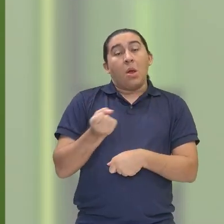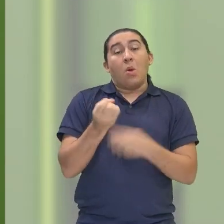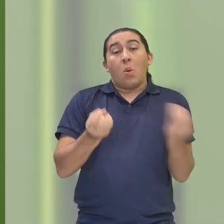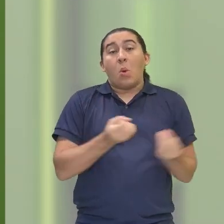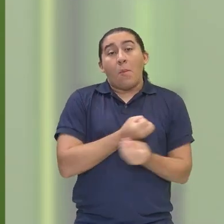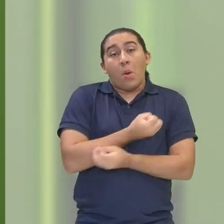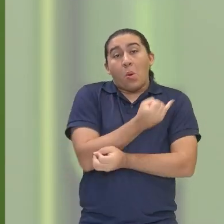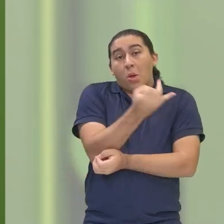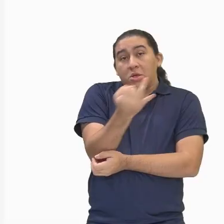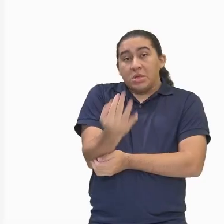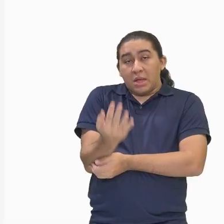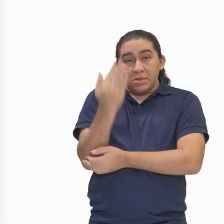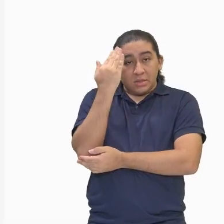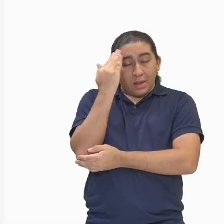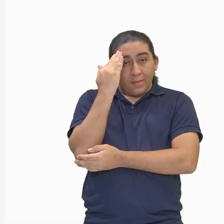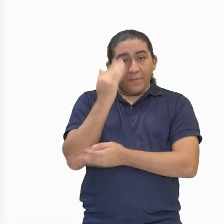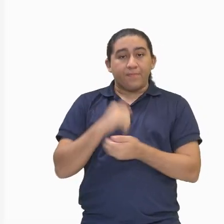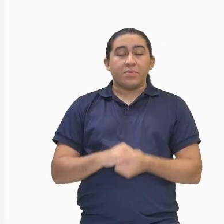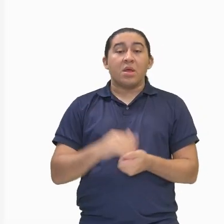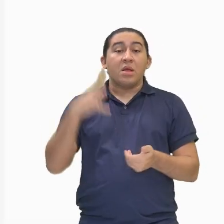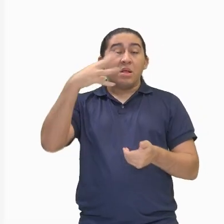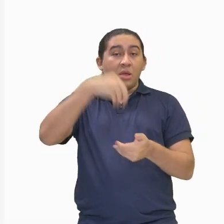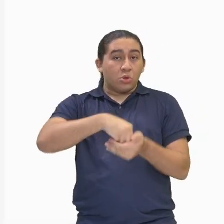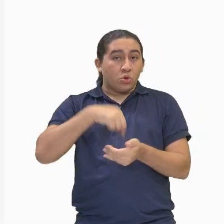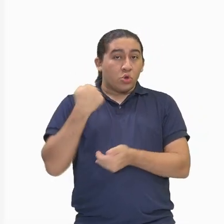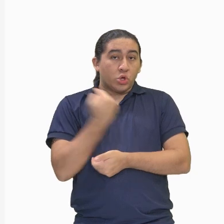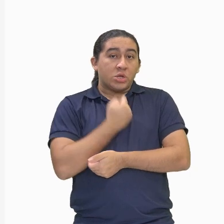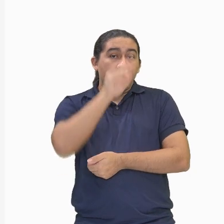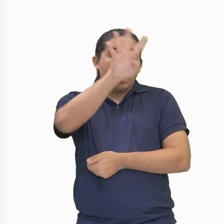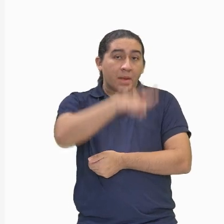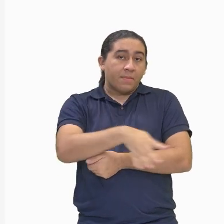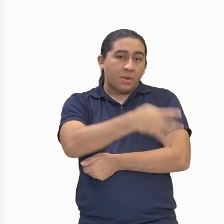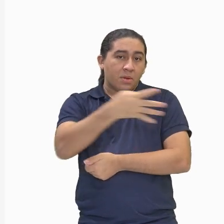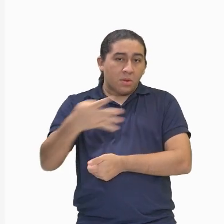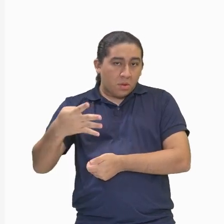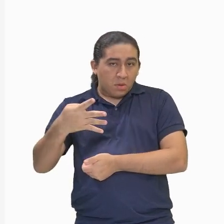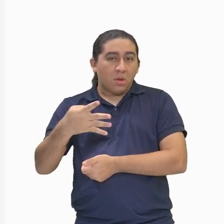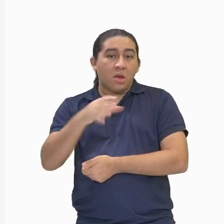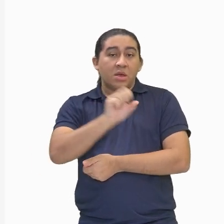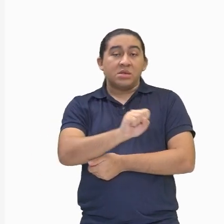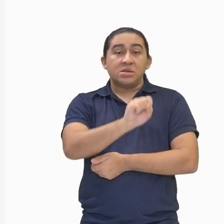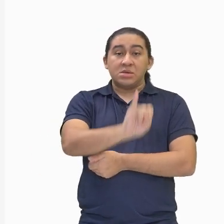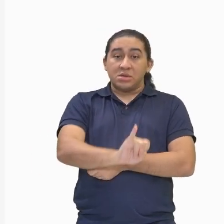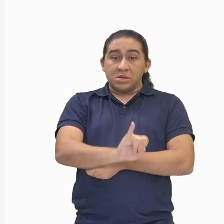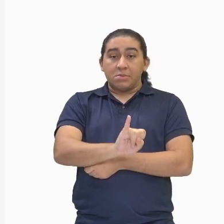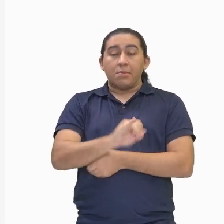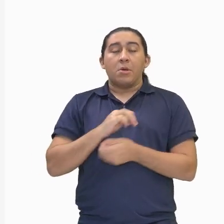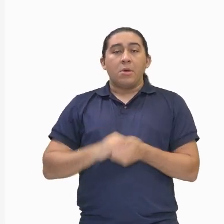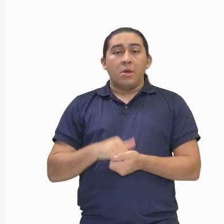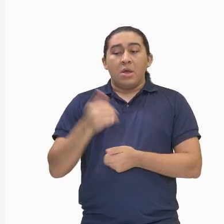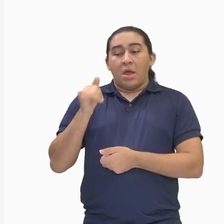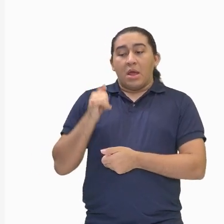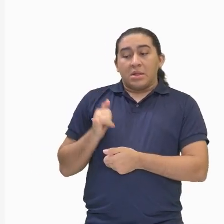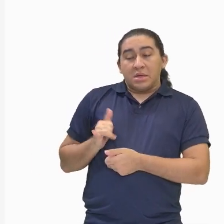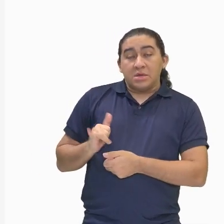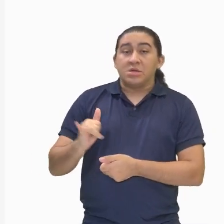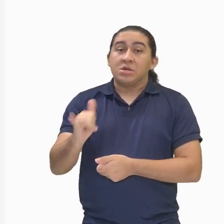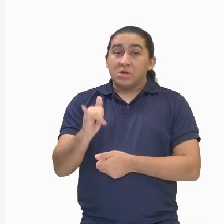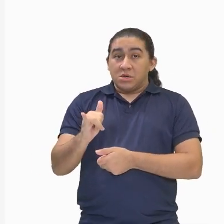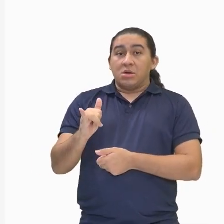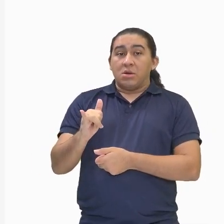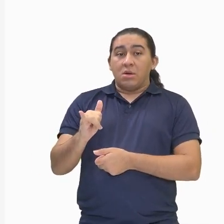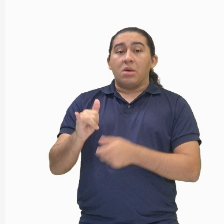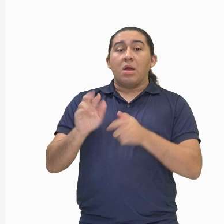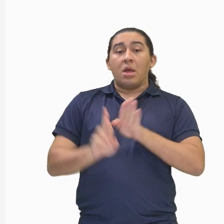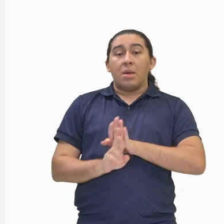nosso sistema internacional de unidades, que a gente chama de SI, a energia elétrica é